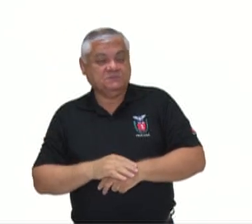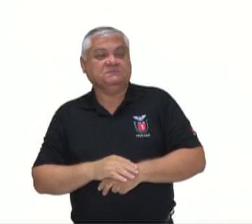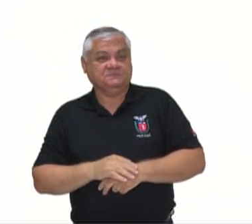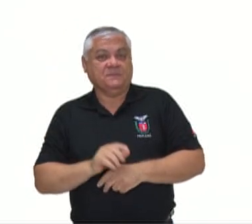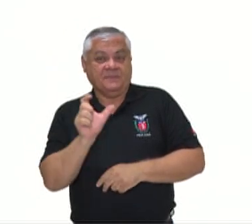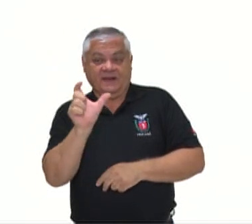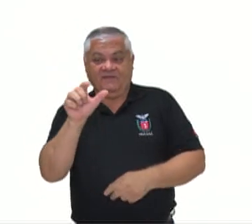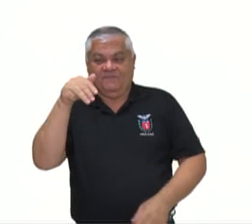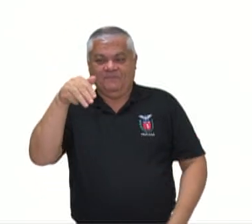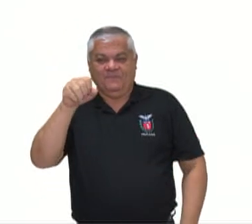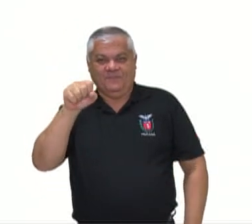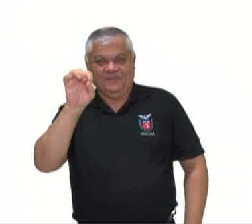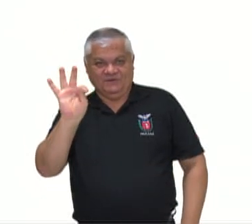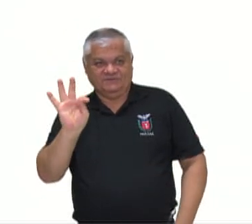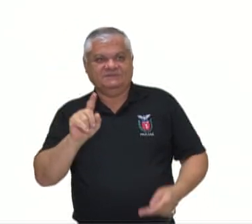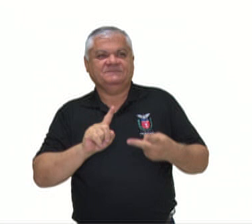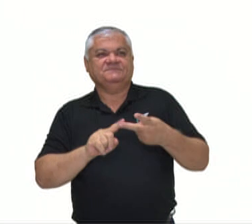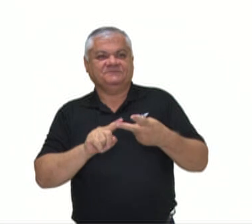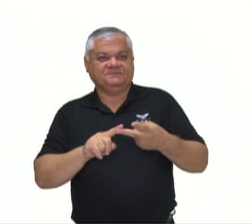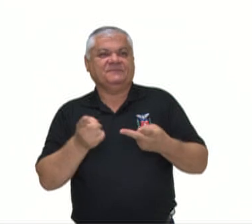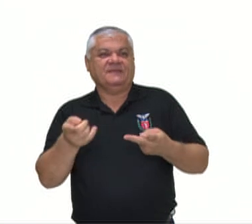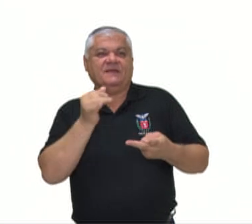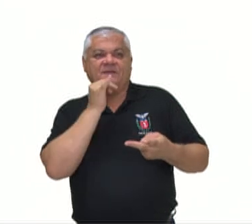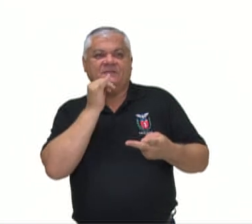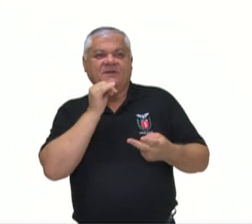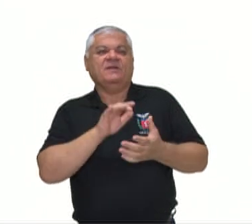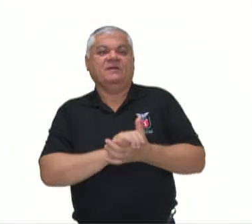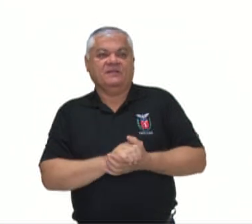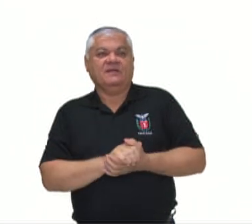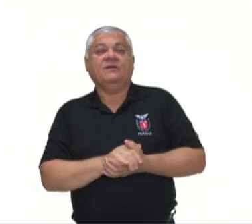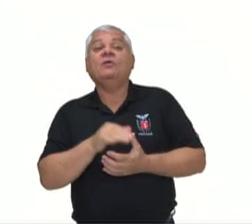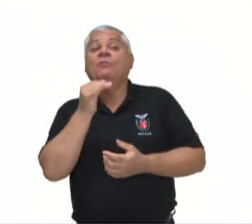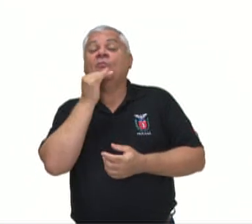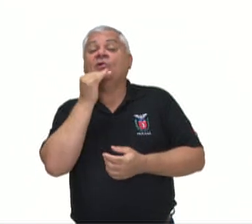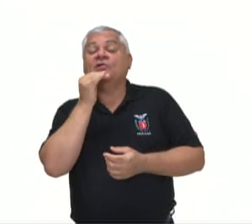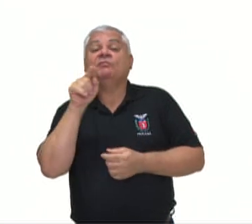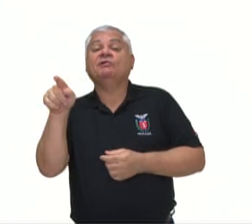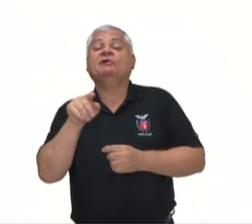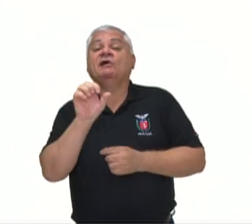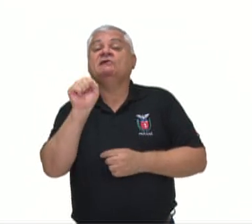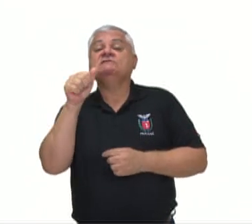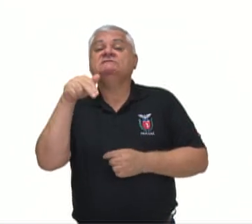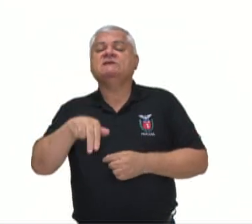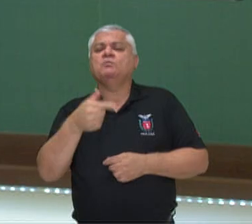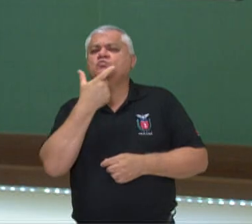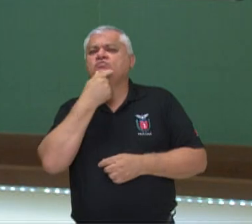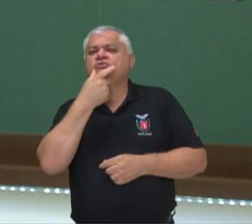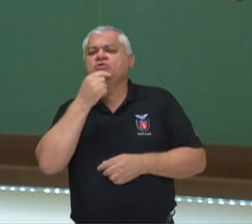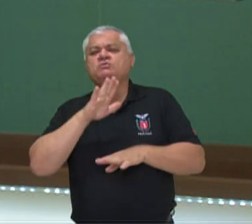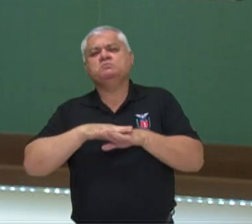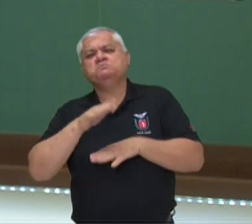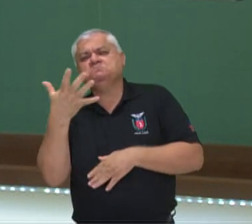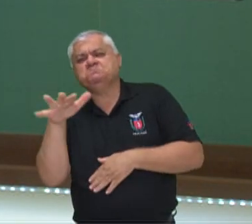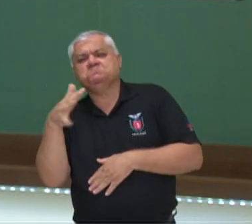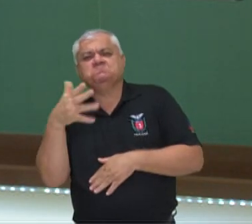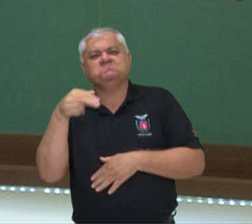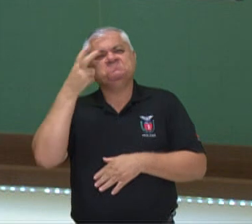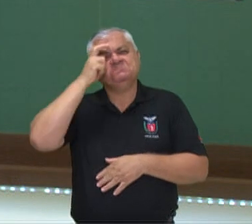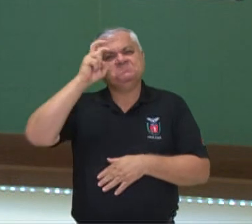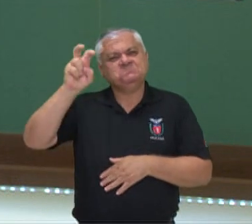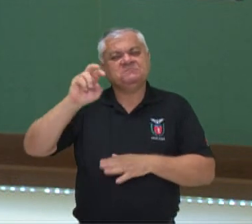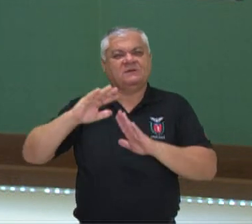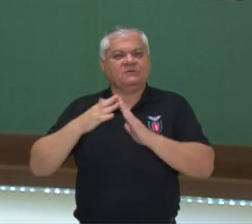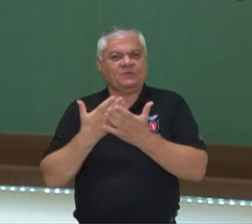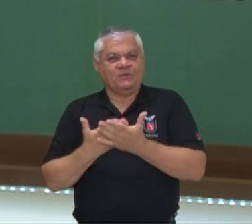Brasil. Sam is the most or the least intelligent boy from school. Sam é o garoto mais ou menos inteligente da